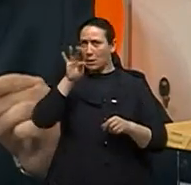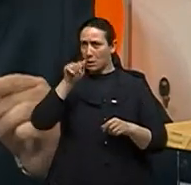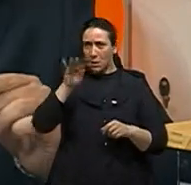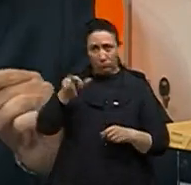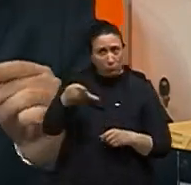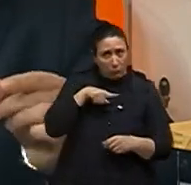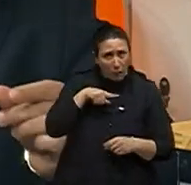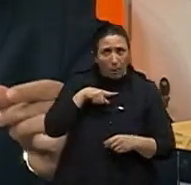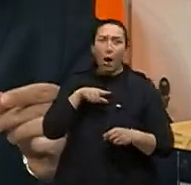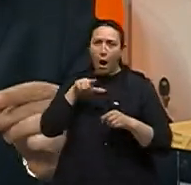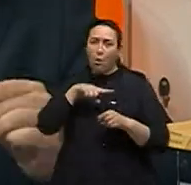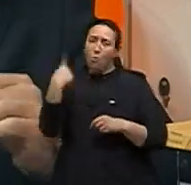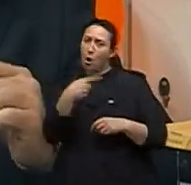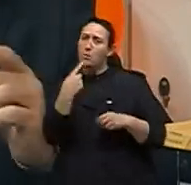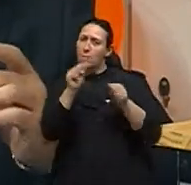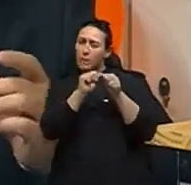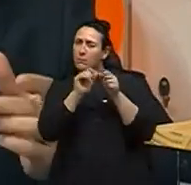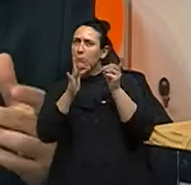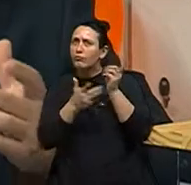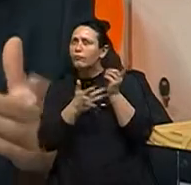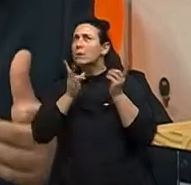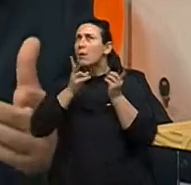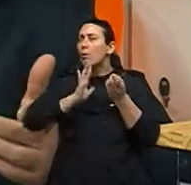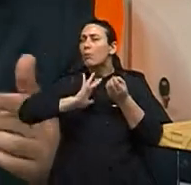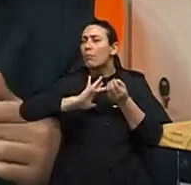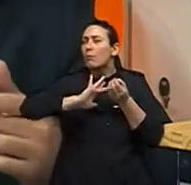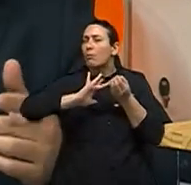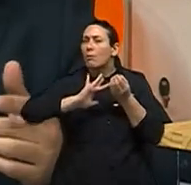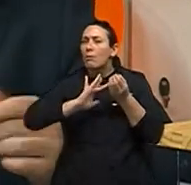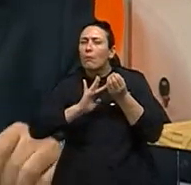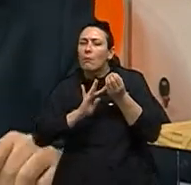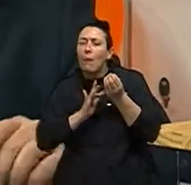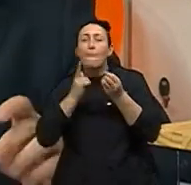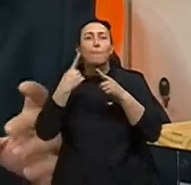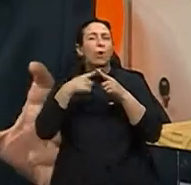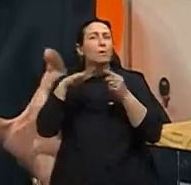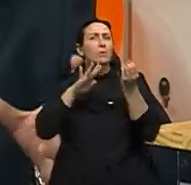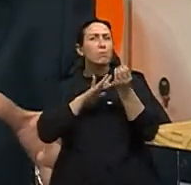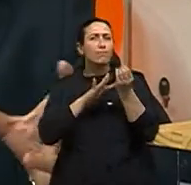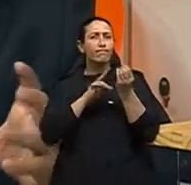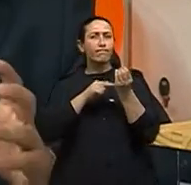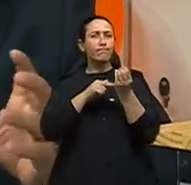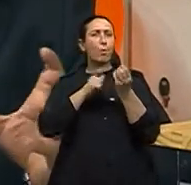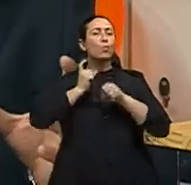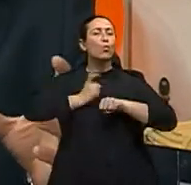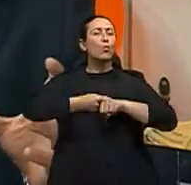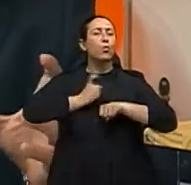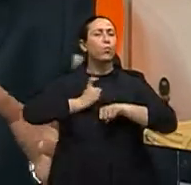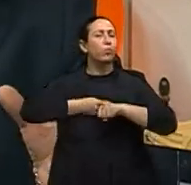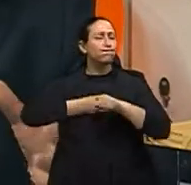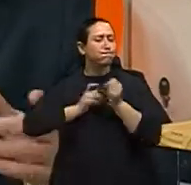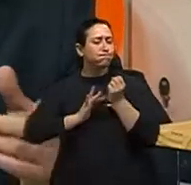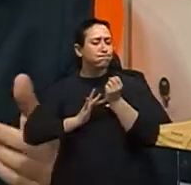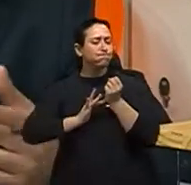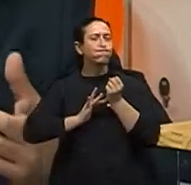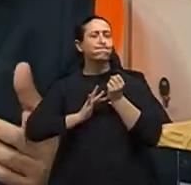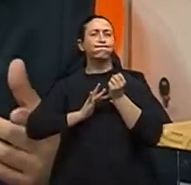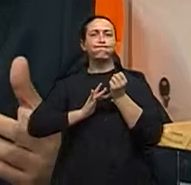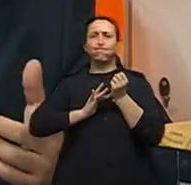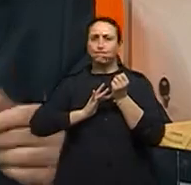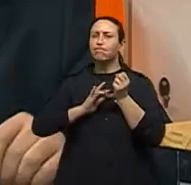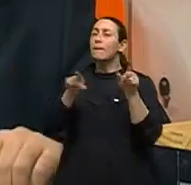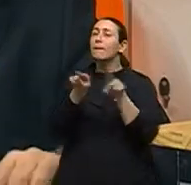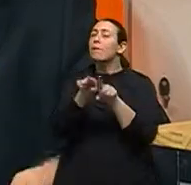geralmente Existe algum nódulo alguma área mais endurecida na próstata e a gente consegue ter uma ideia da extensão